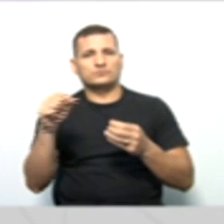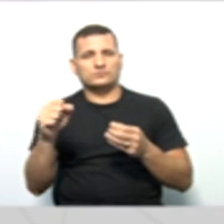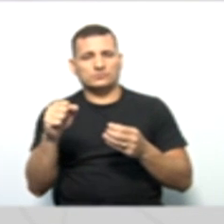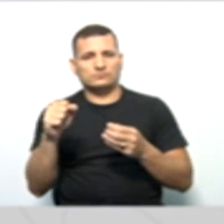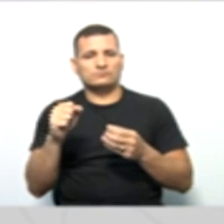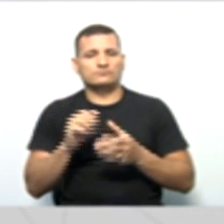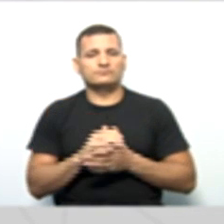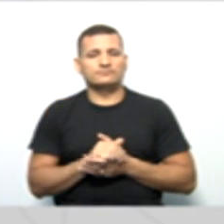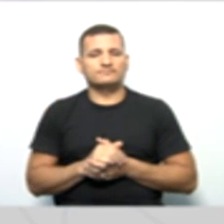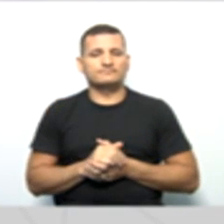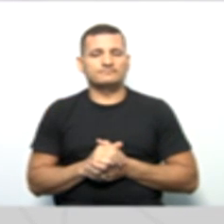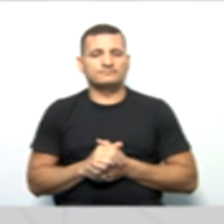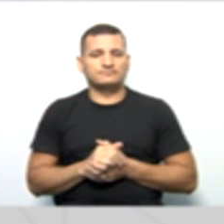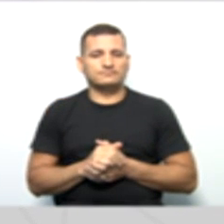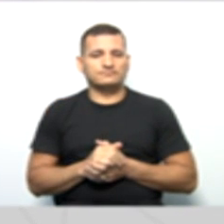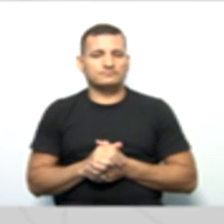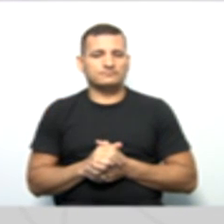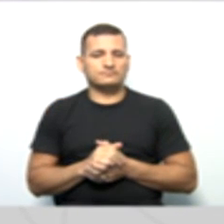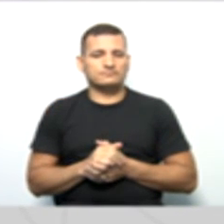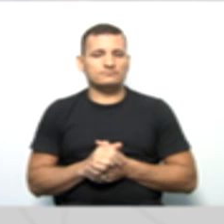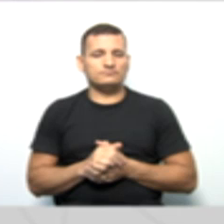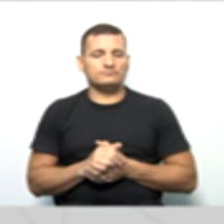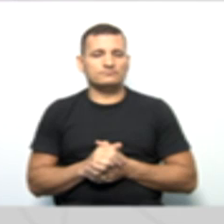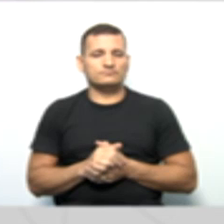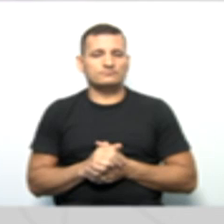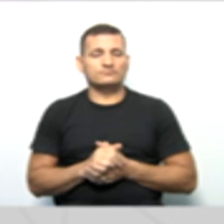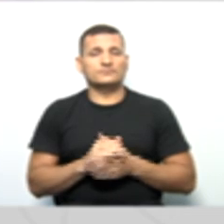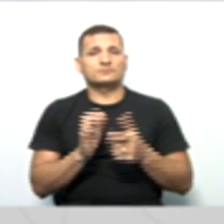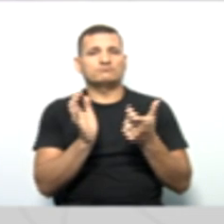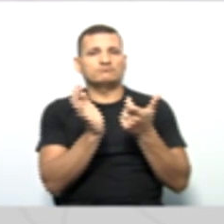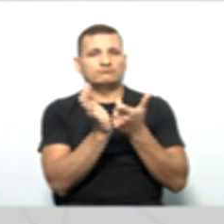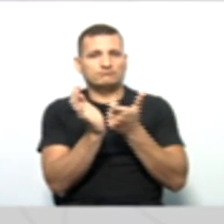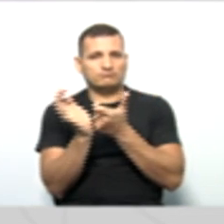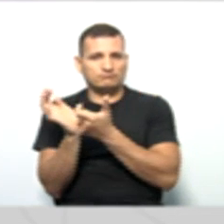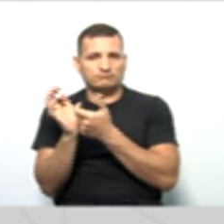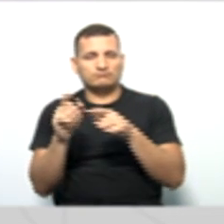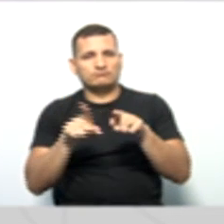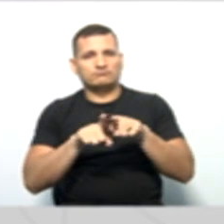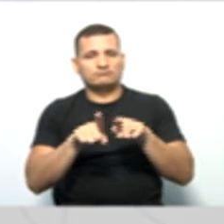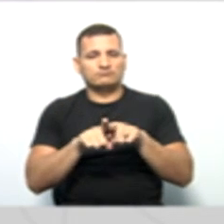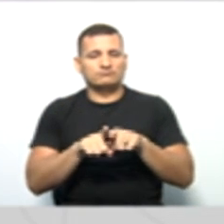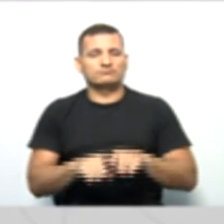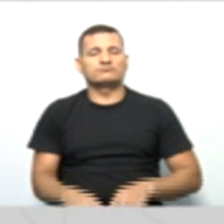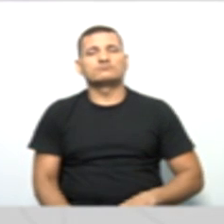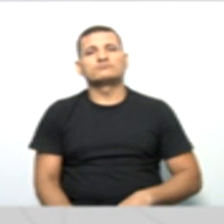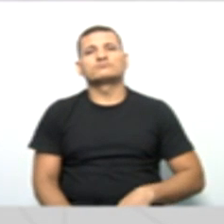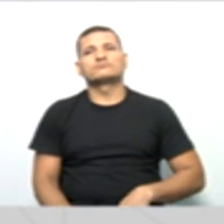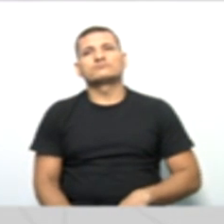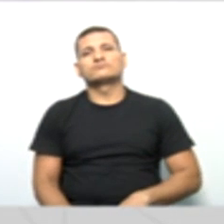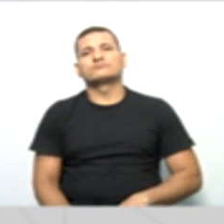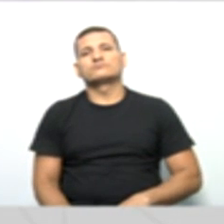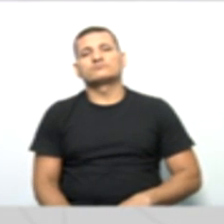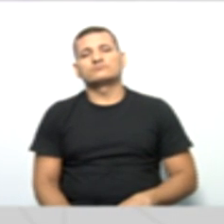necessidades do cliente em relação a esses dados e as classes, tá, gente? Também do meu sistema.